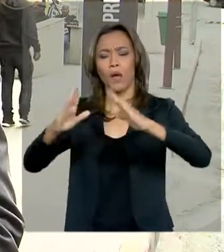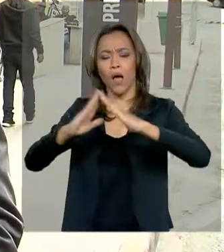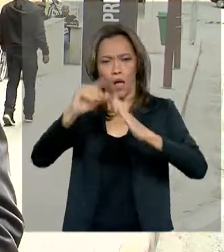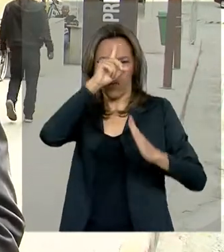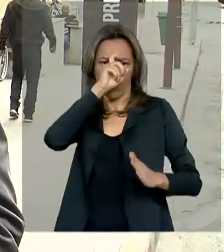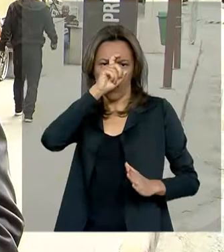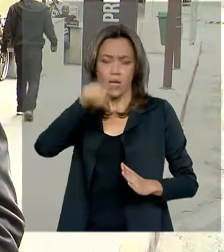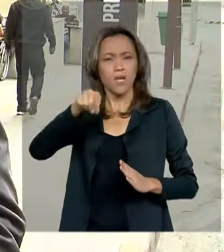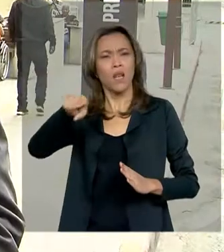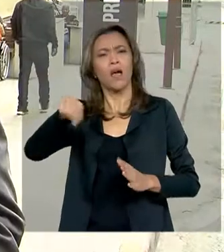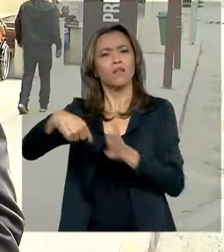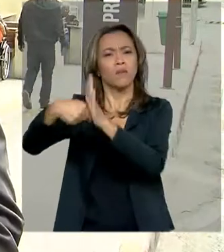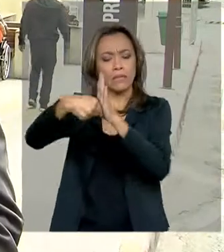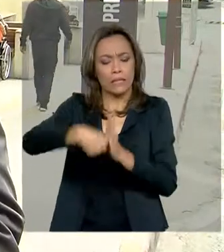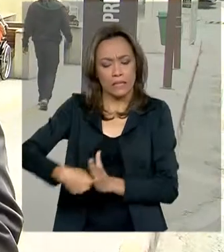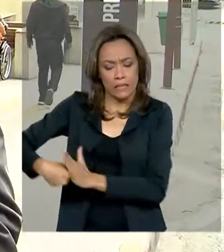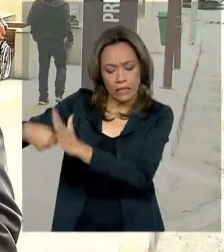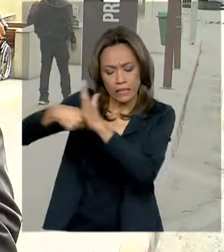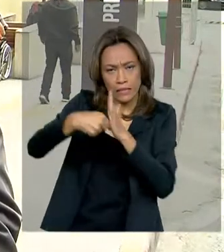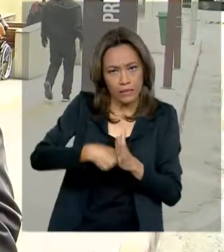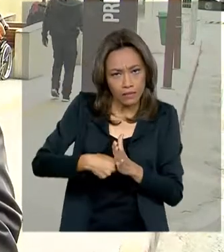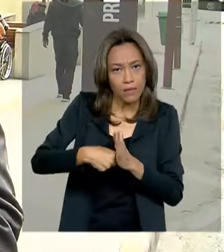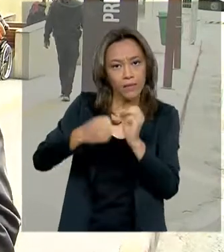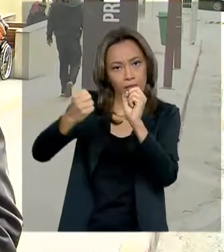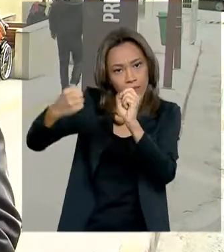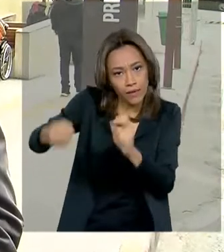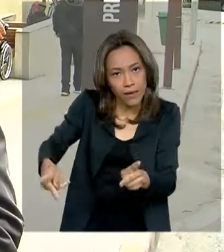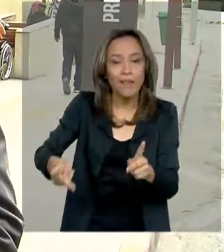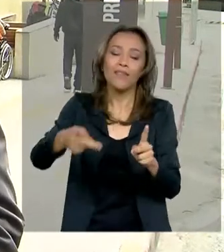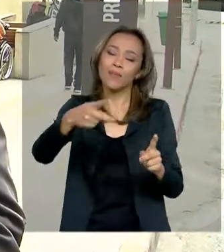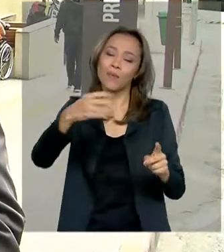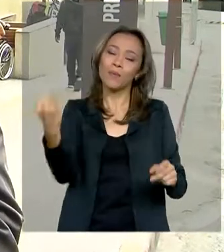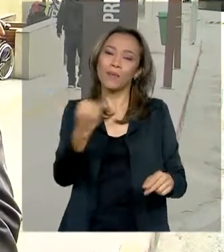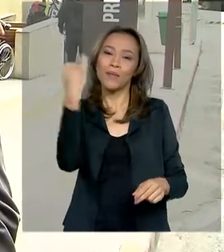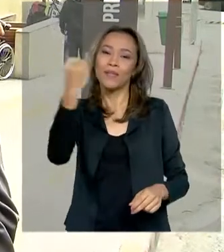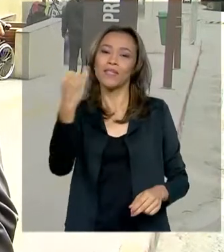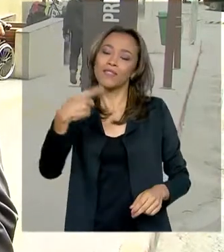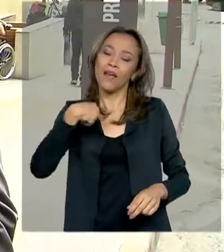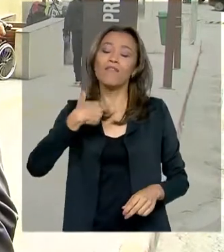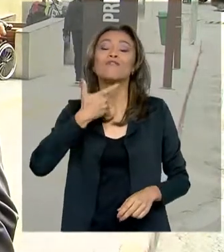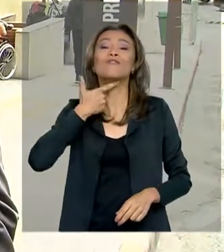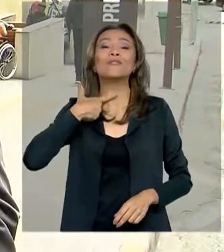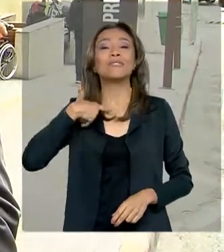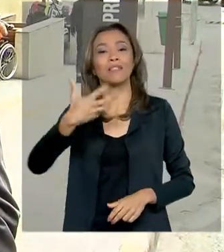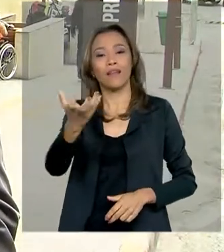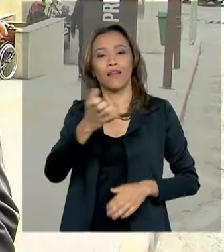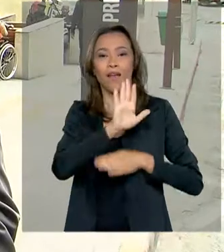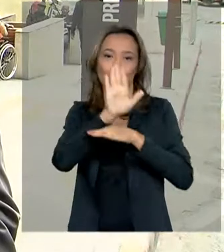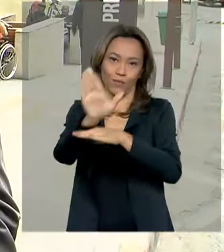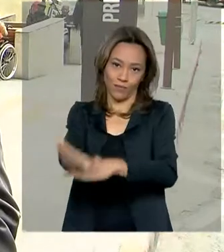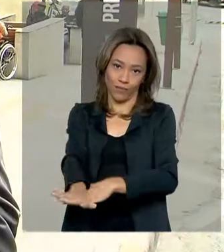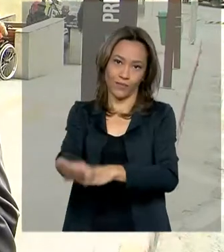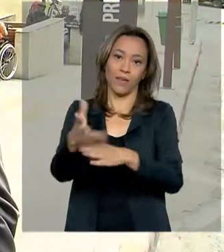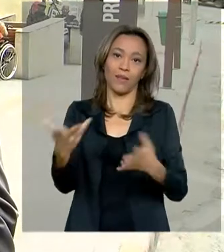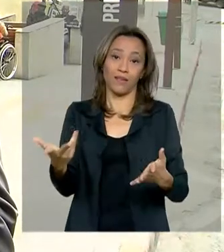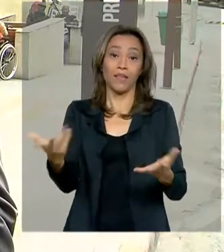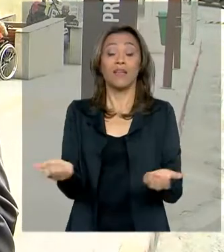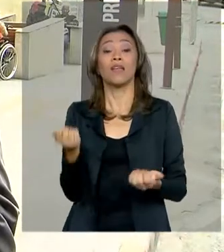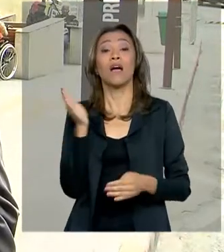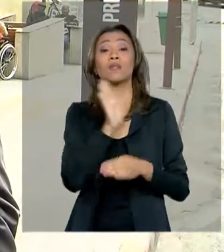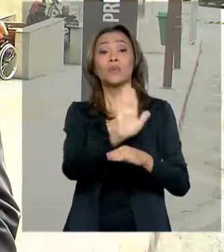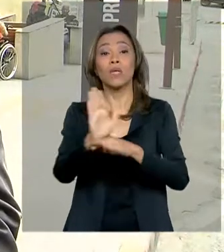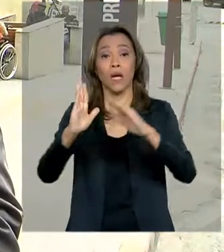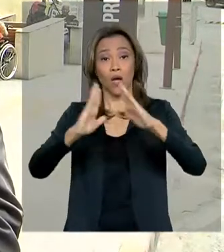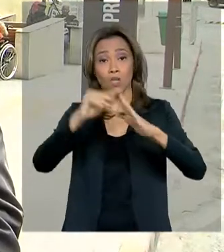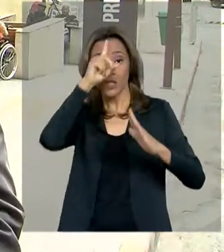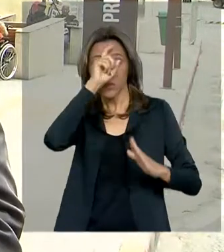e informa direitinho. O importante é manter essa disponibilidade de ajudar o próximo e abastecer os hemocentros